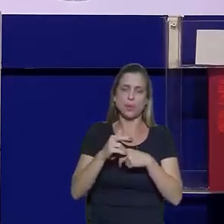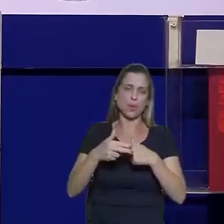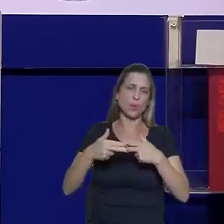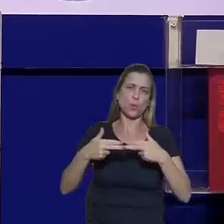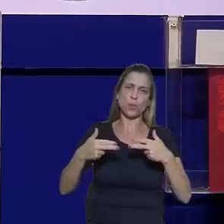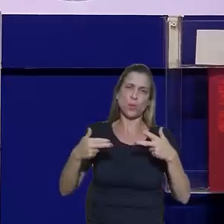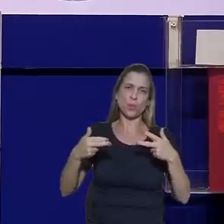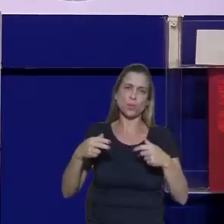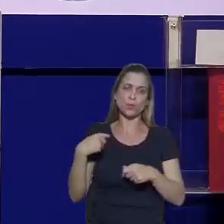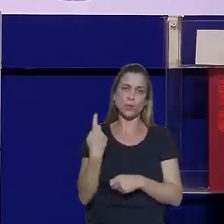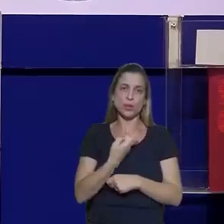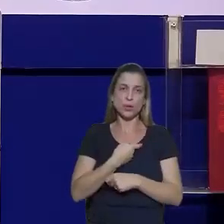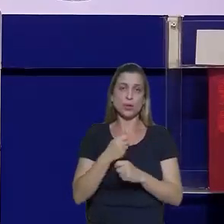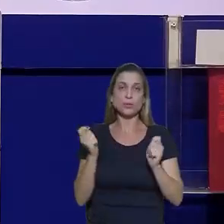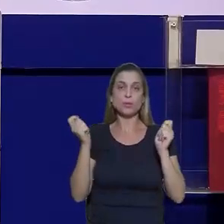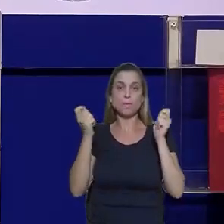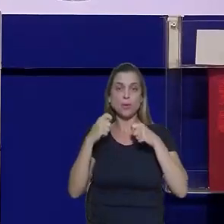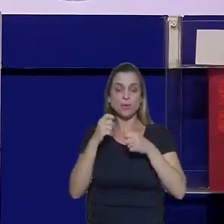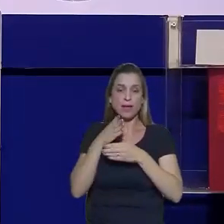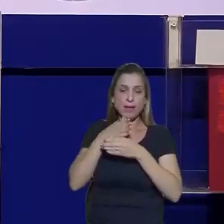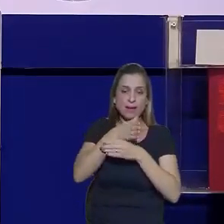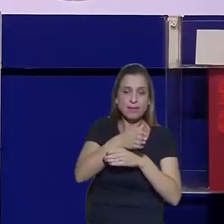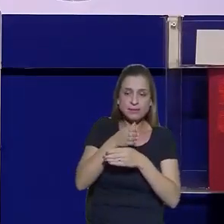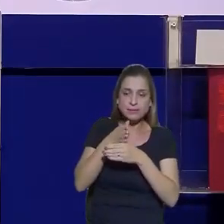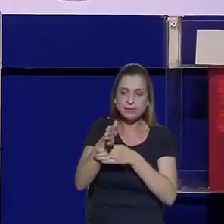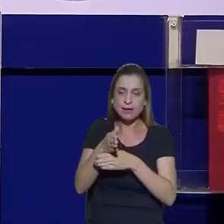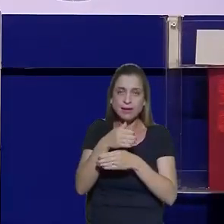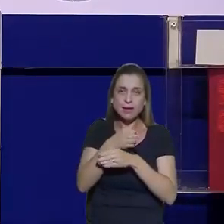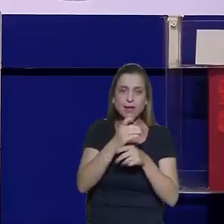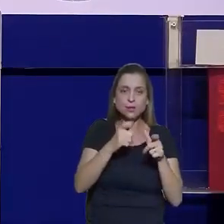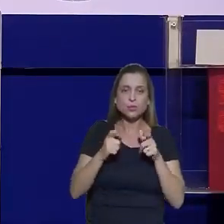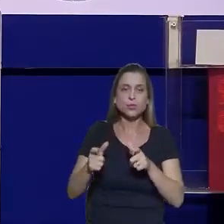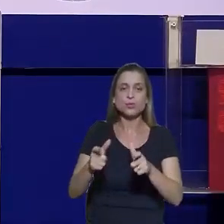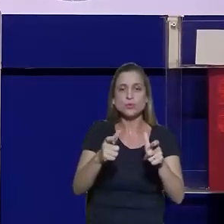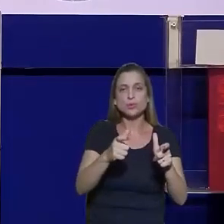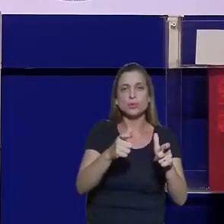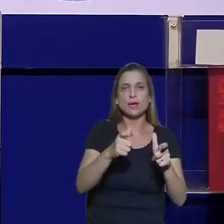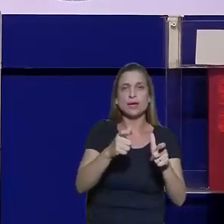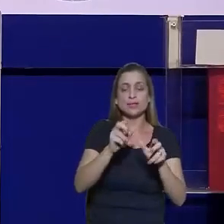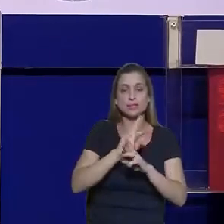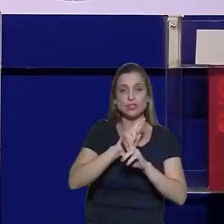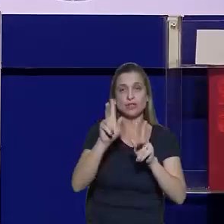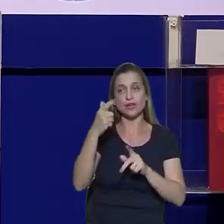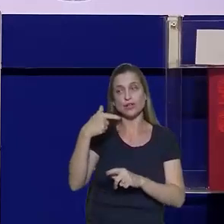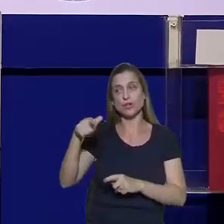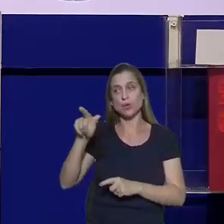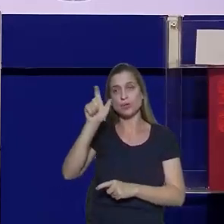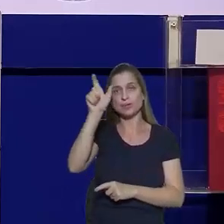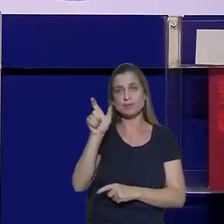coisas, né, que nos permitam entrar nos lugares, né, do que a outras pessoas que